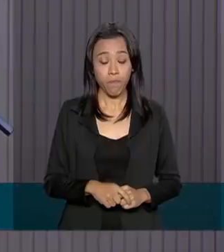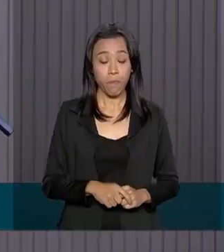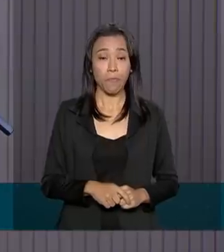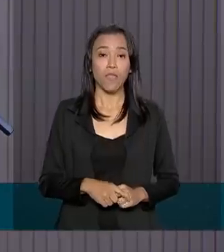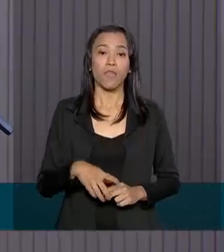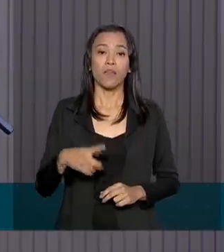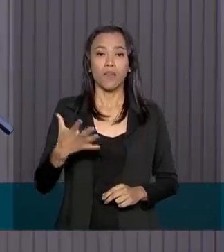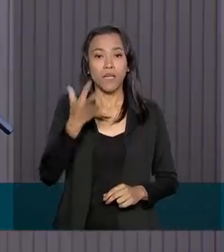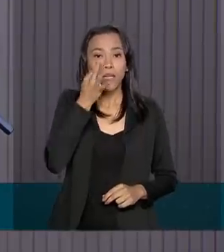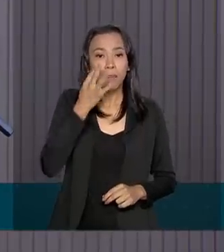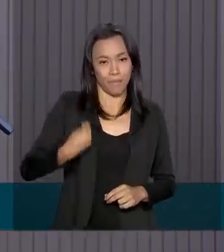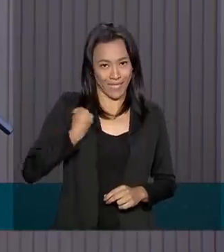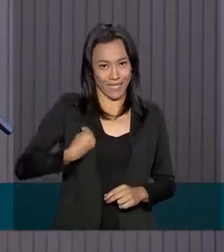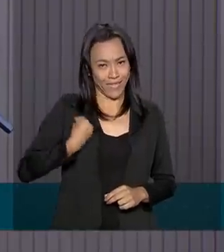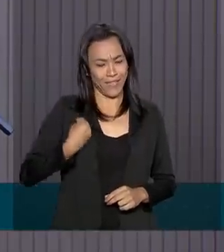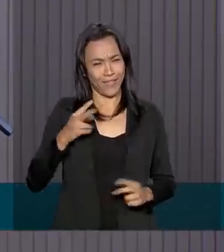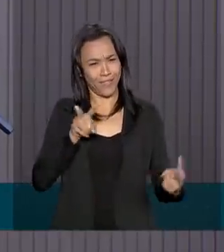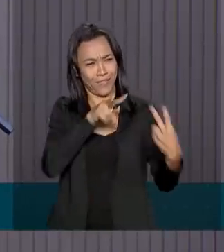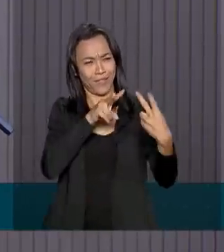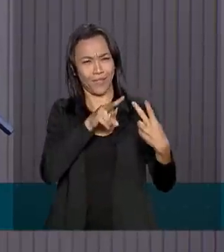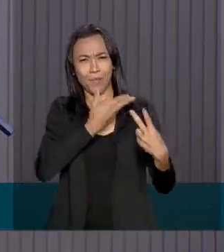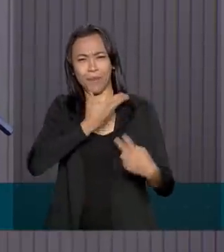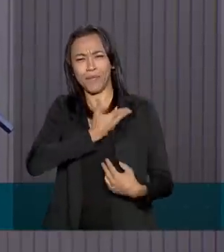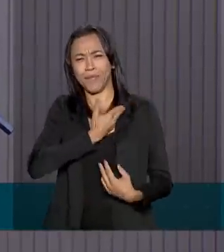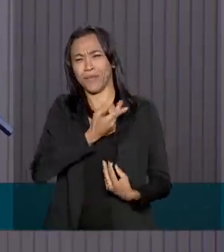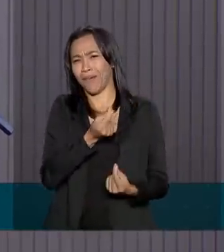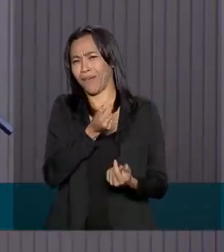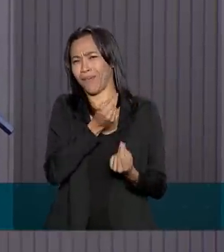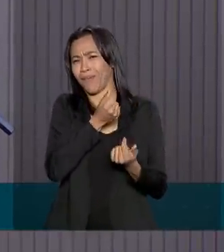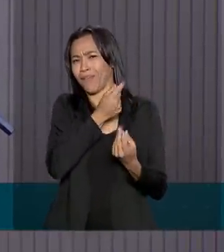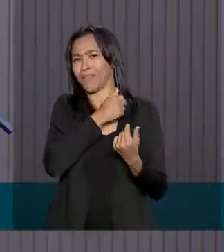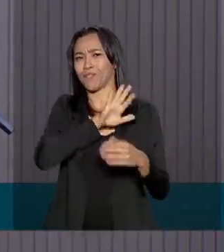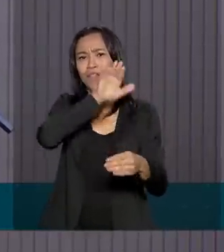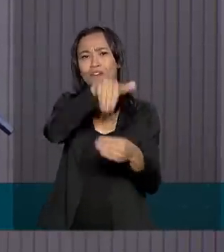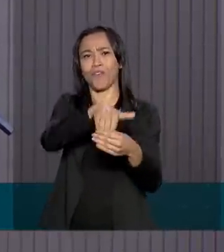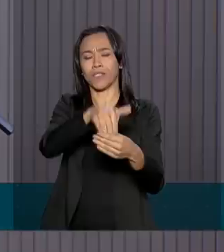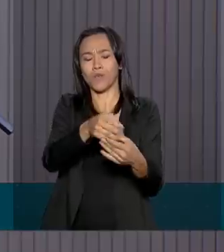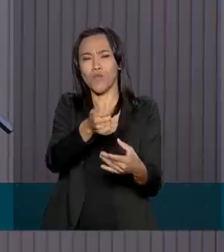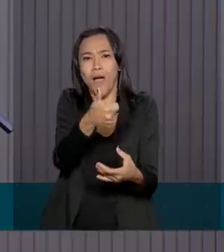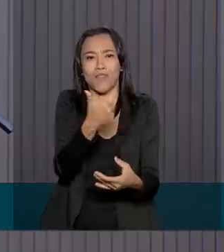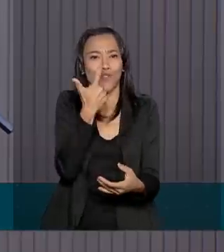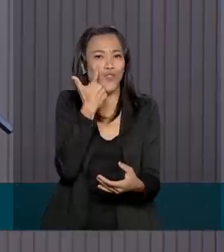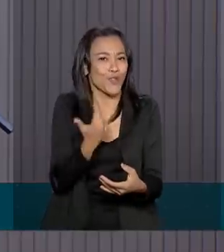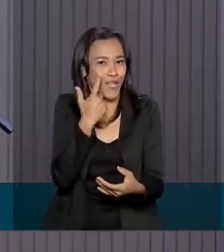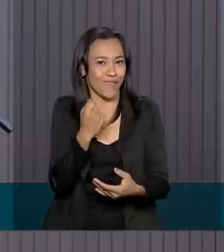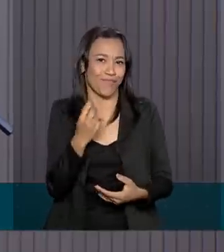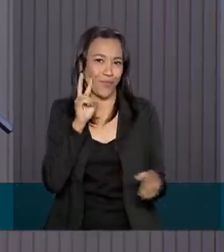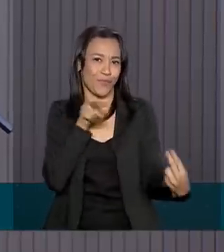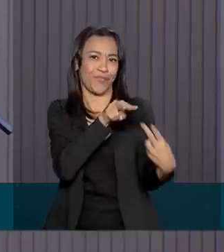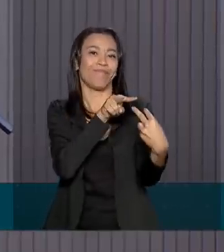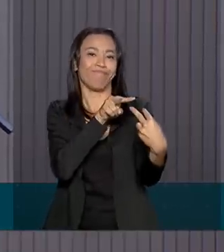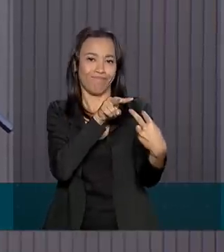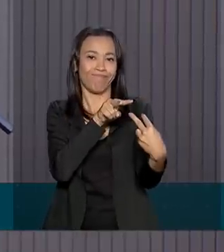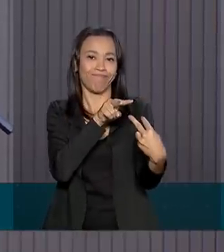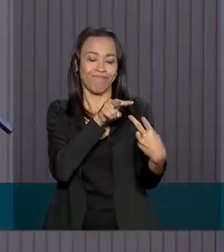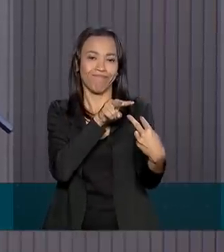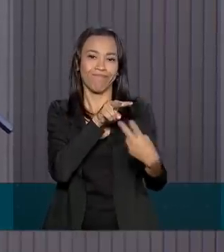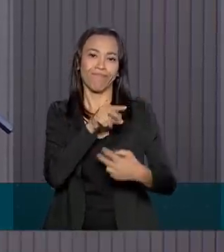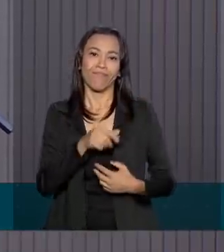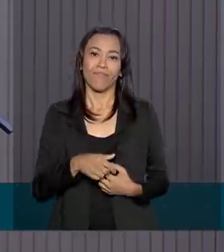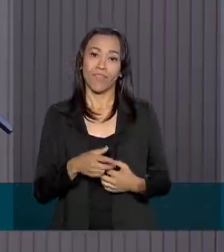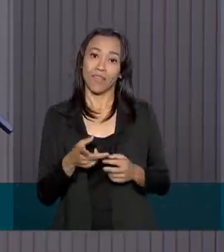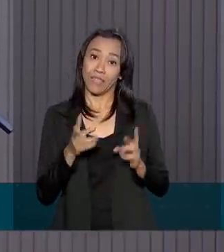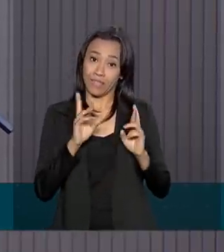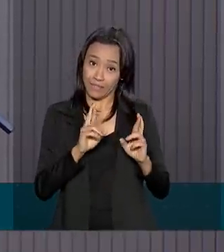Presente aqui, um amigo que não via desde as eleições. Quase chorei, confesso. E